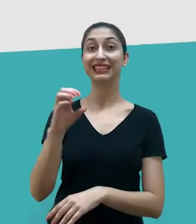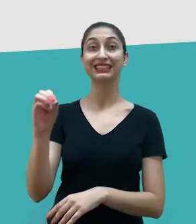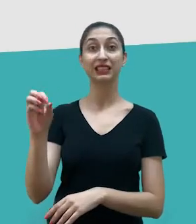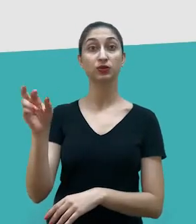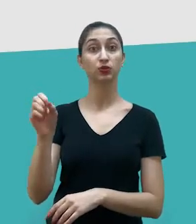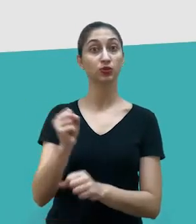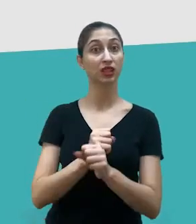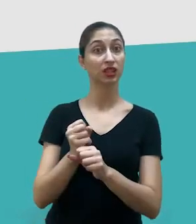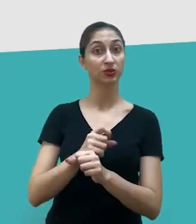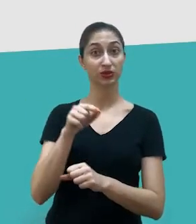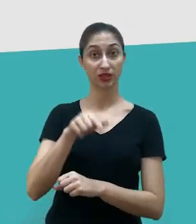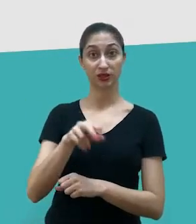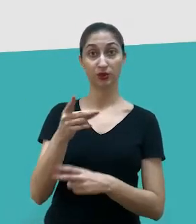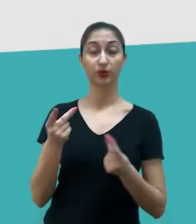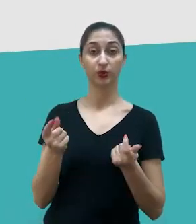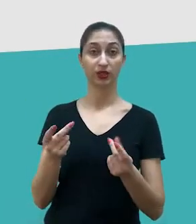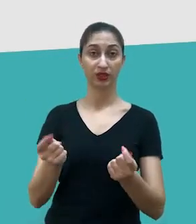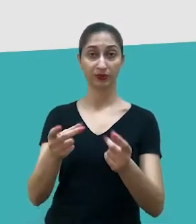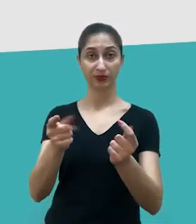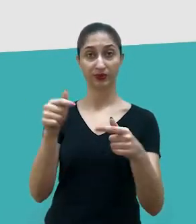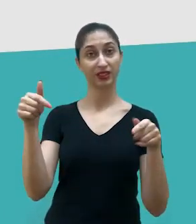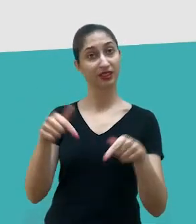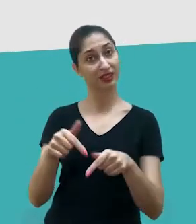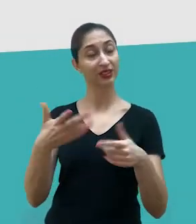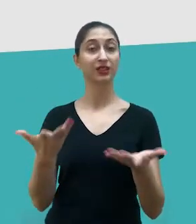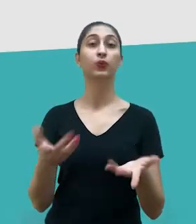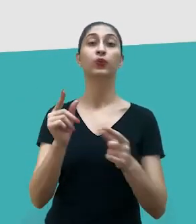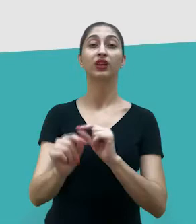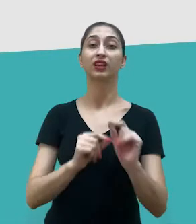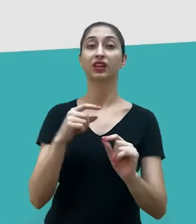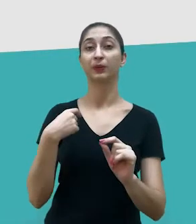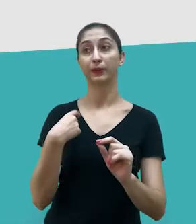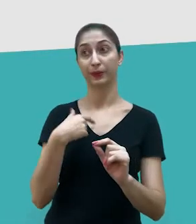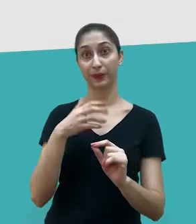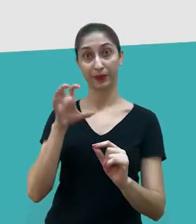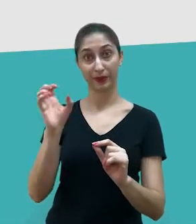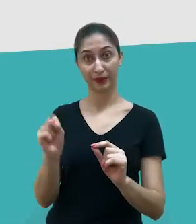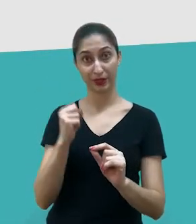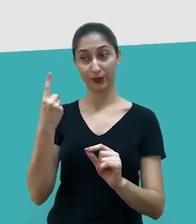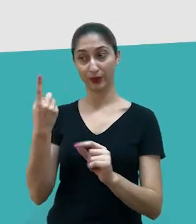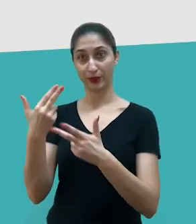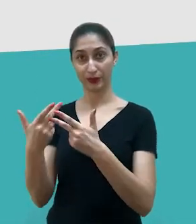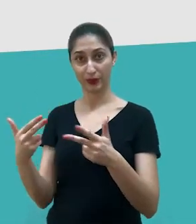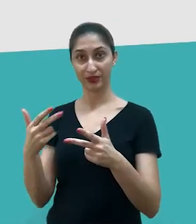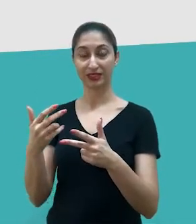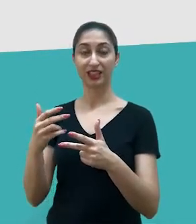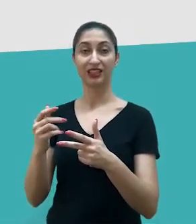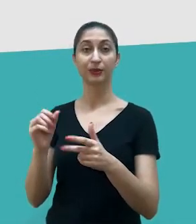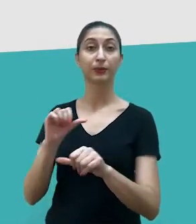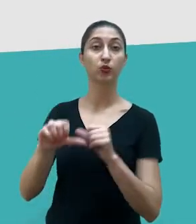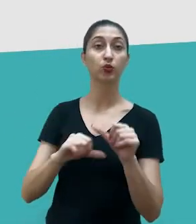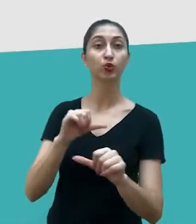300 anos. Isso é o upcycling, ou seja, a gente cada vez mais